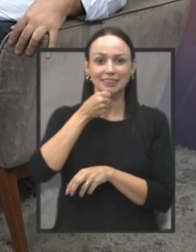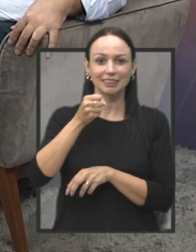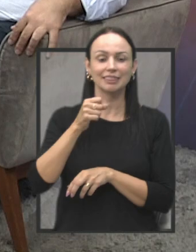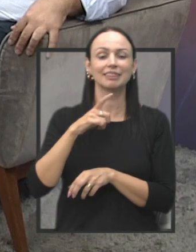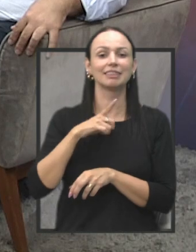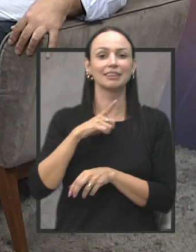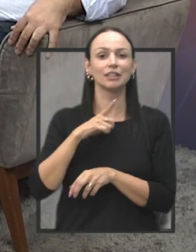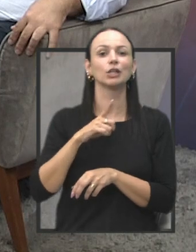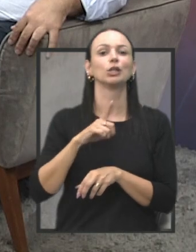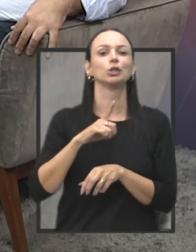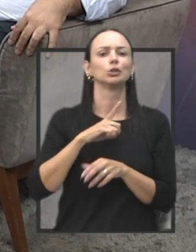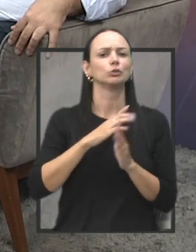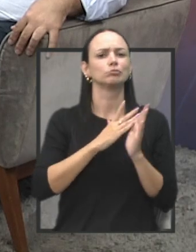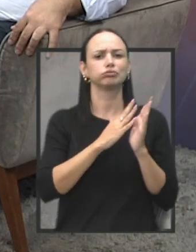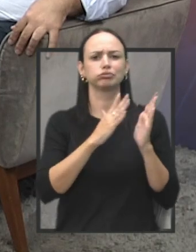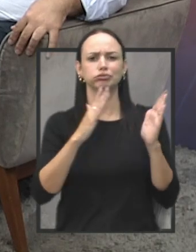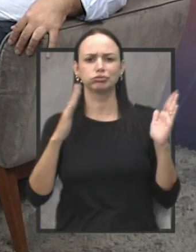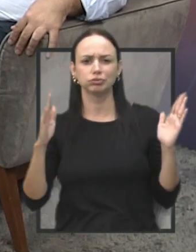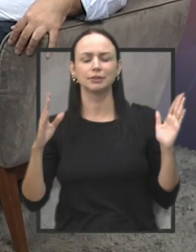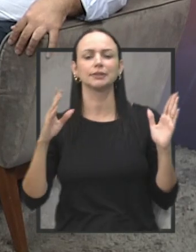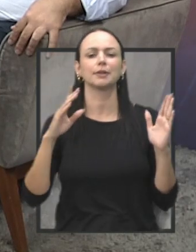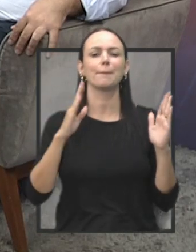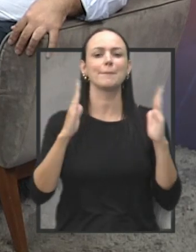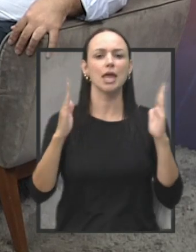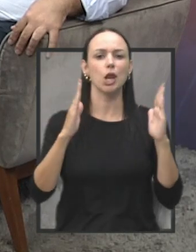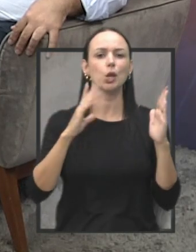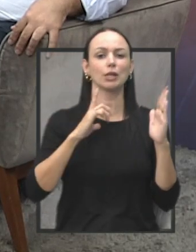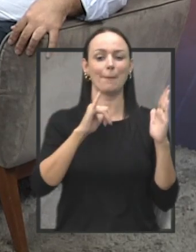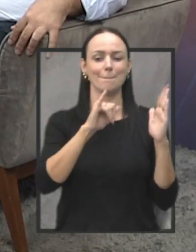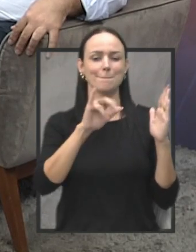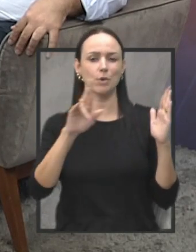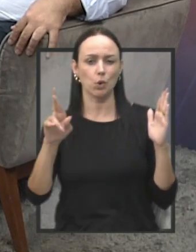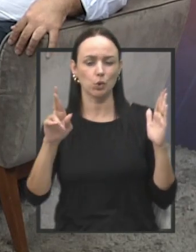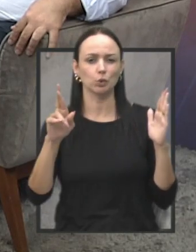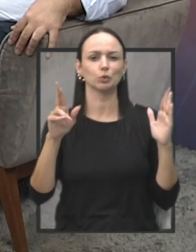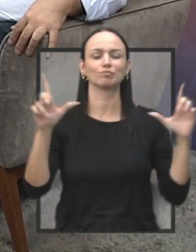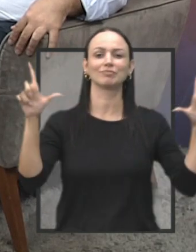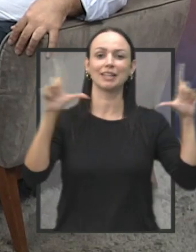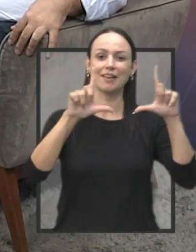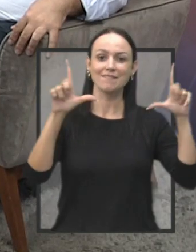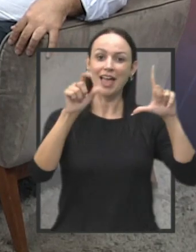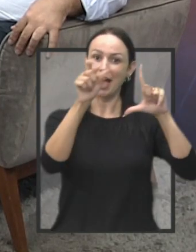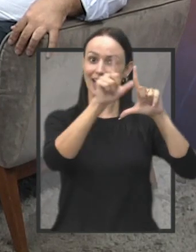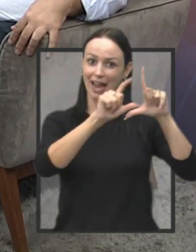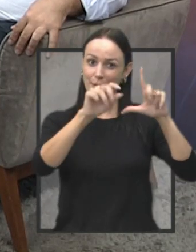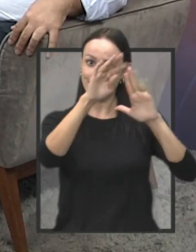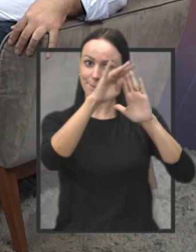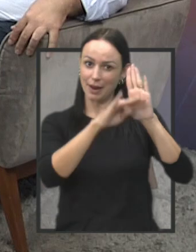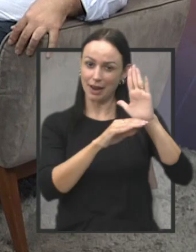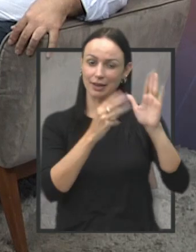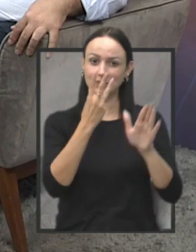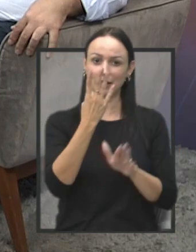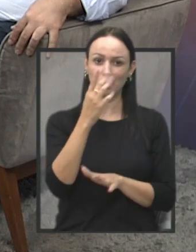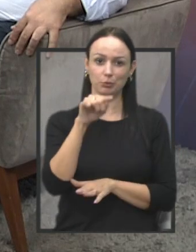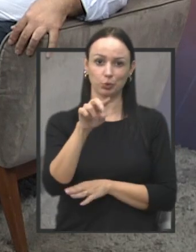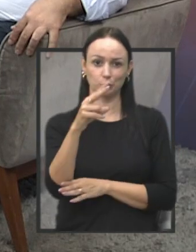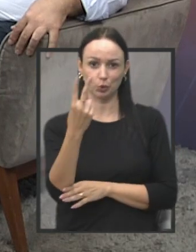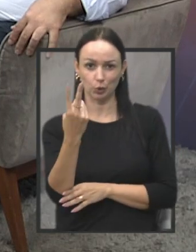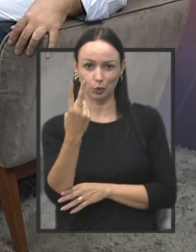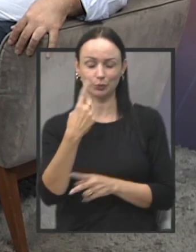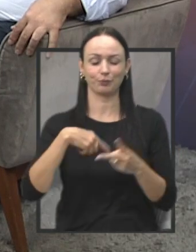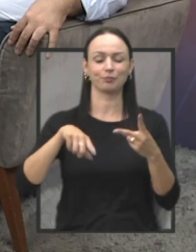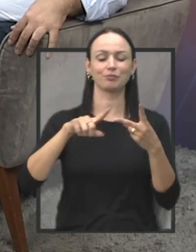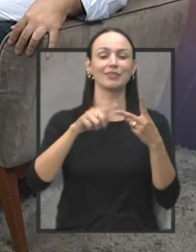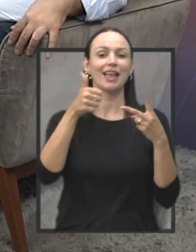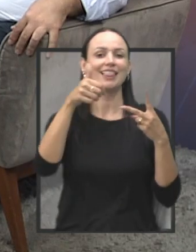será veiculada durante todo o período de declaração do imposto de renda na programação da TV Câmara, no canal 34.2,